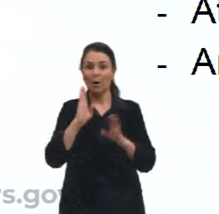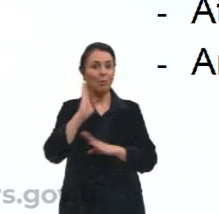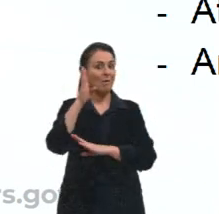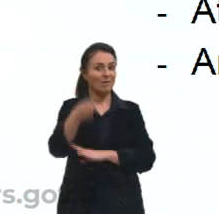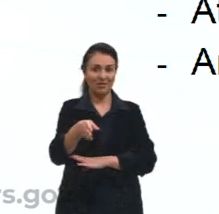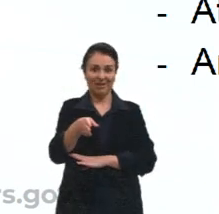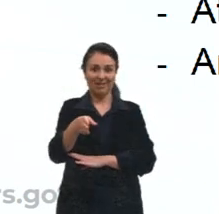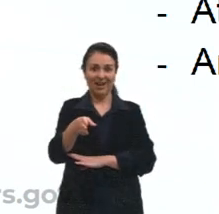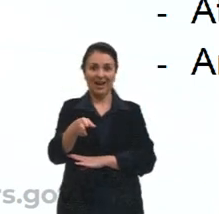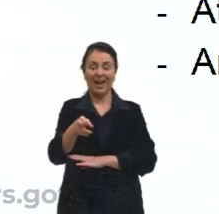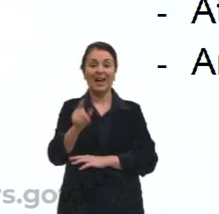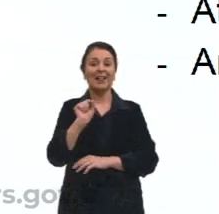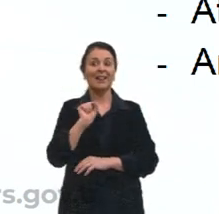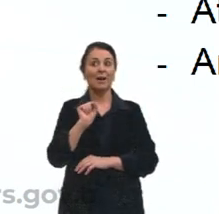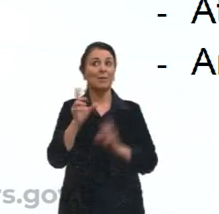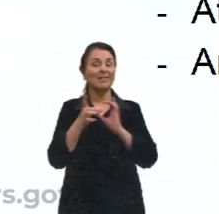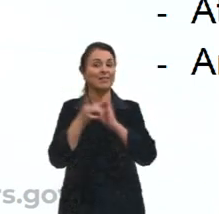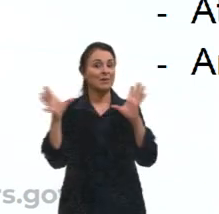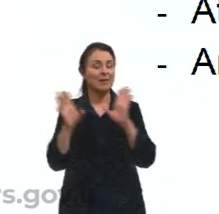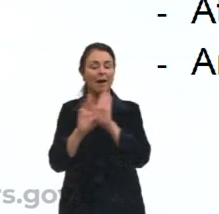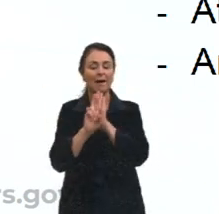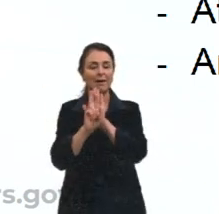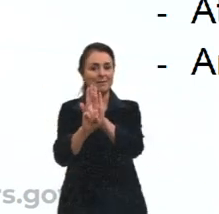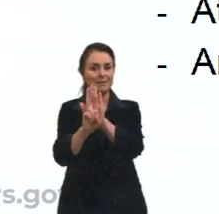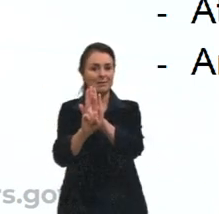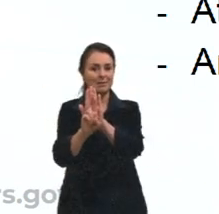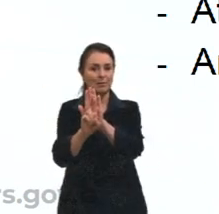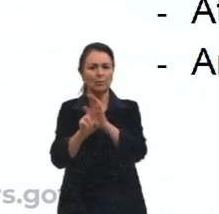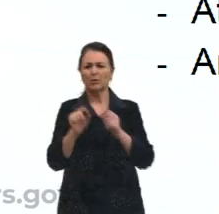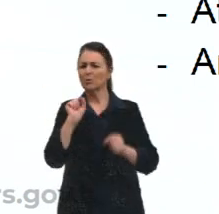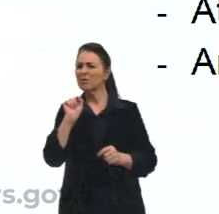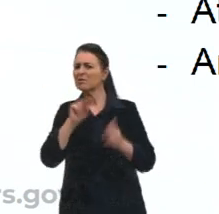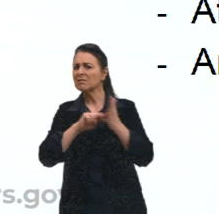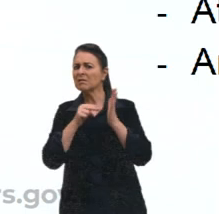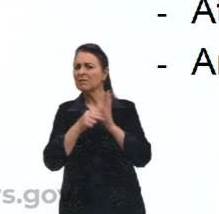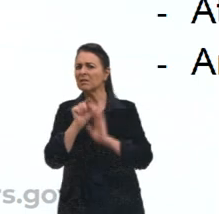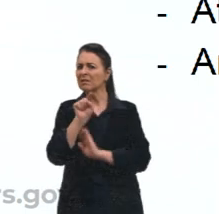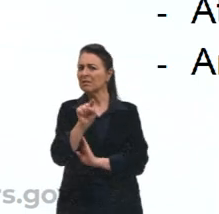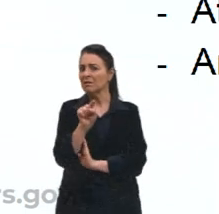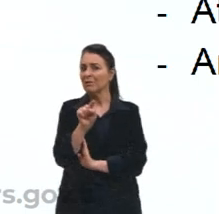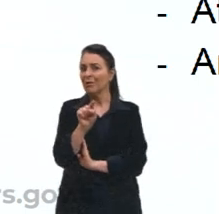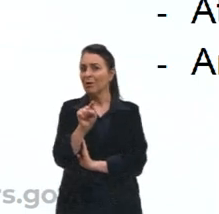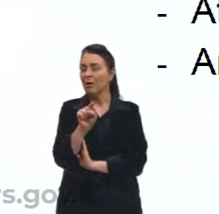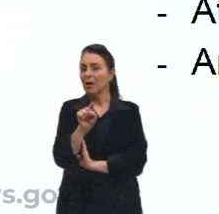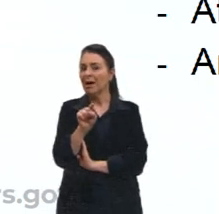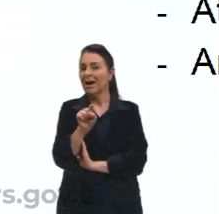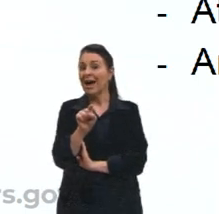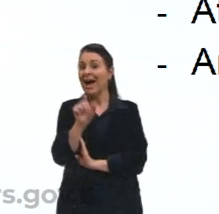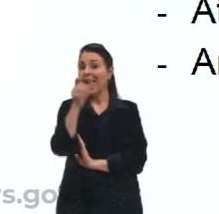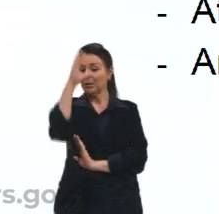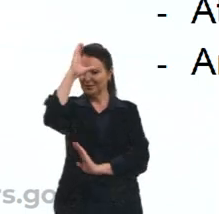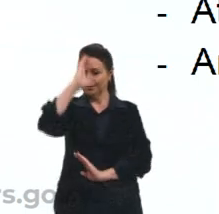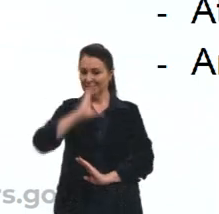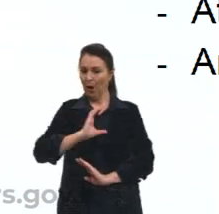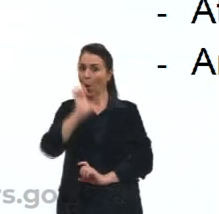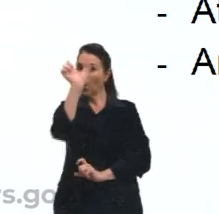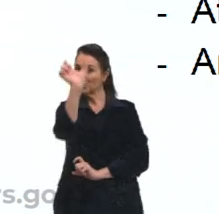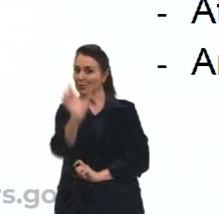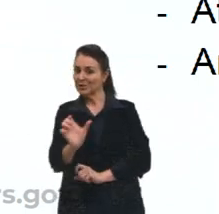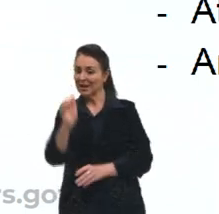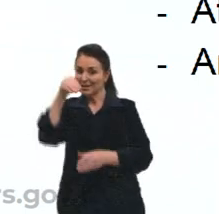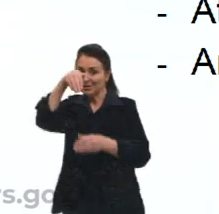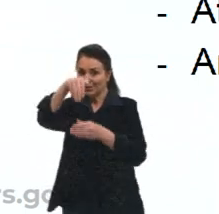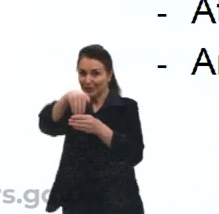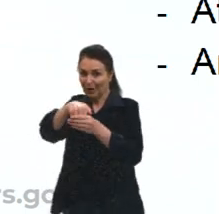que que é uma democracia direta é quando os cidadãos eles votam nas decisões